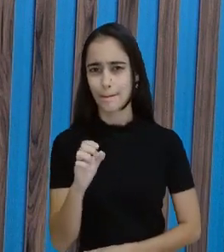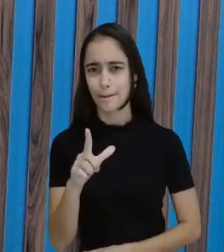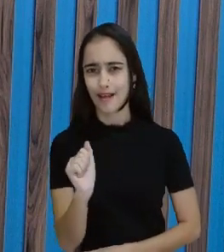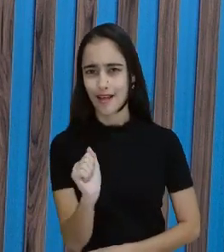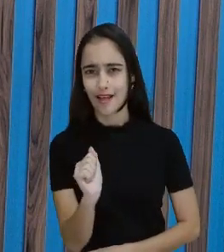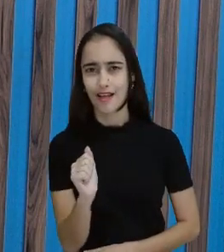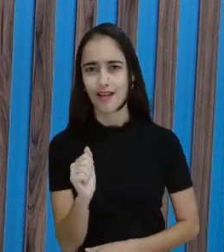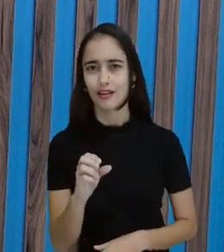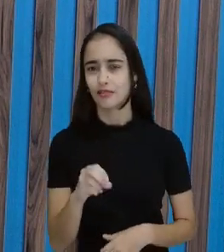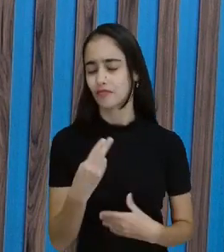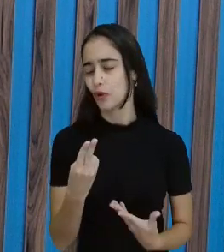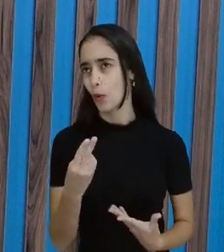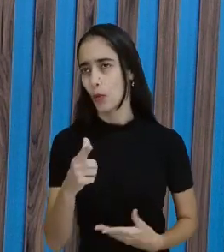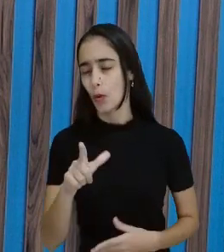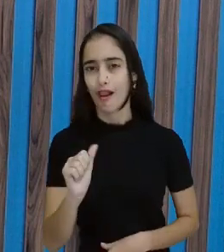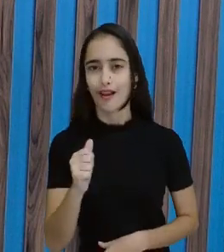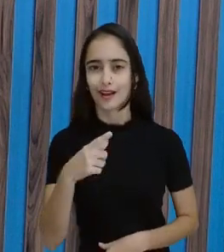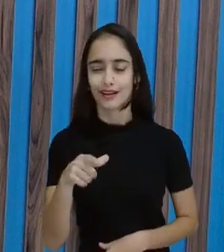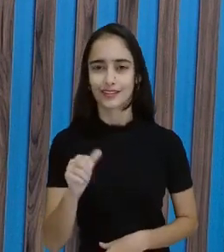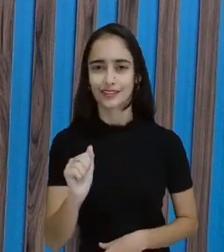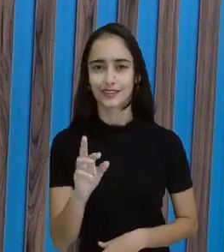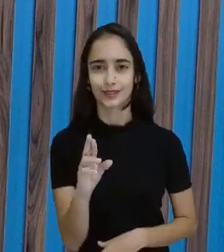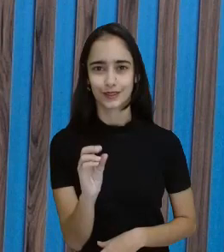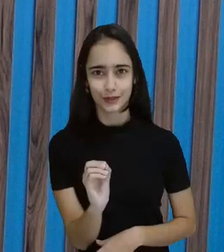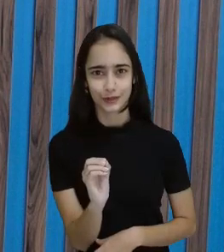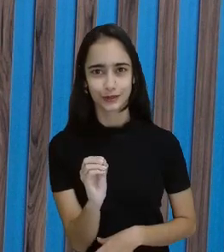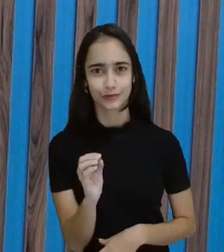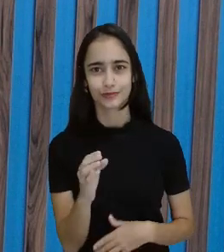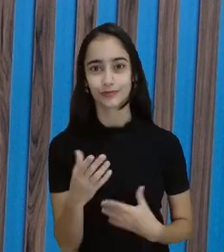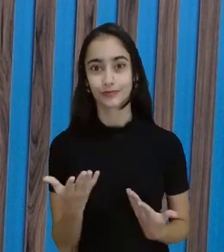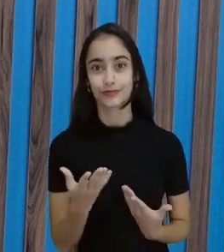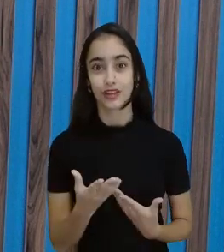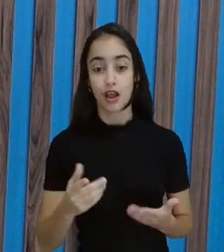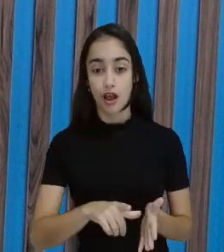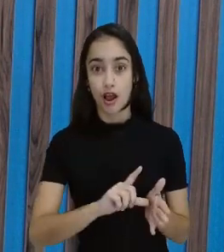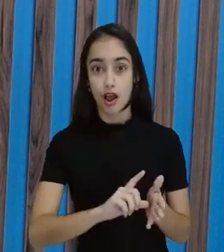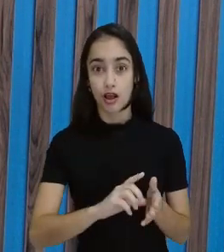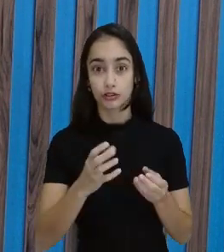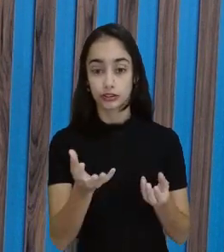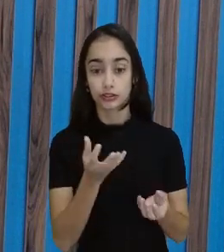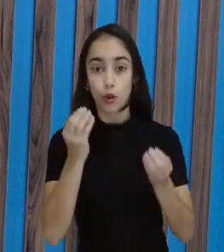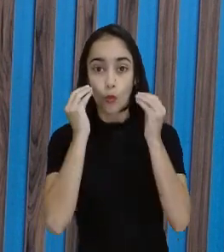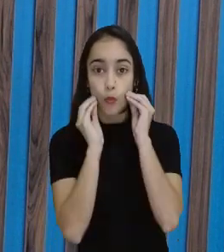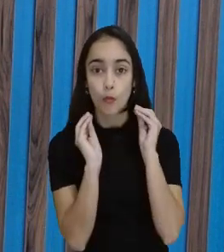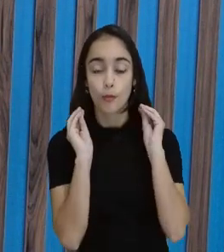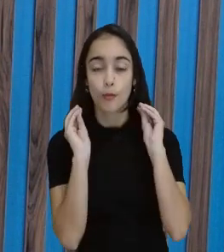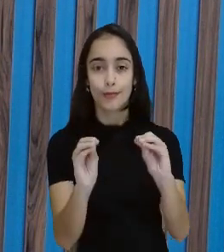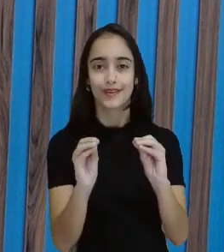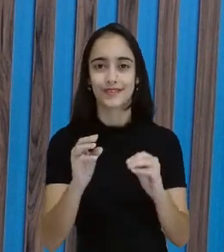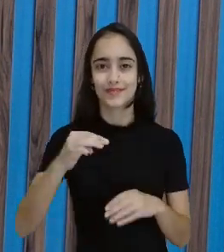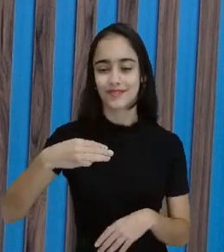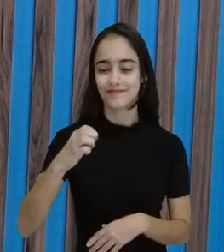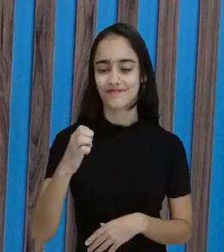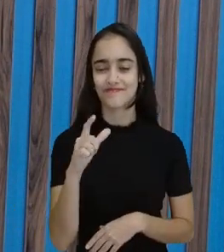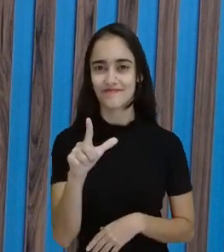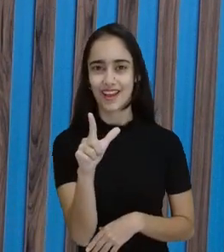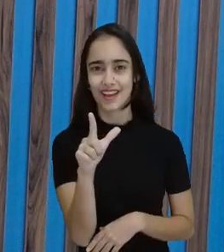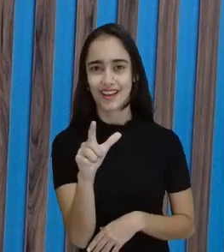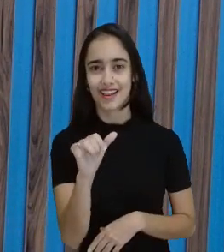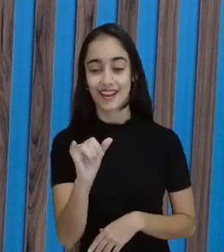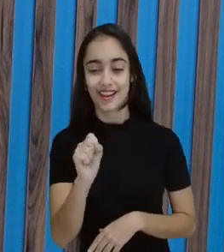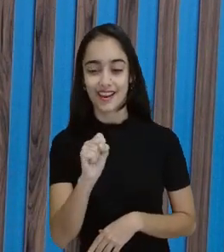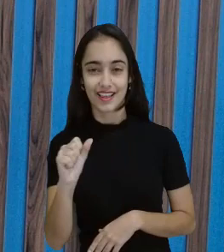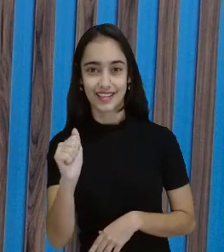quem? Antes também, professora Kátia, eu quero mandar um beijo, sabe para quem? Pra quem? Para Melissa, que